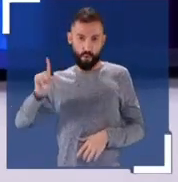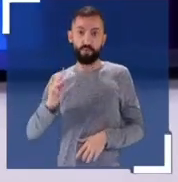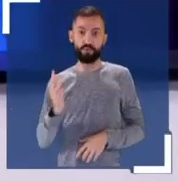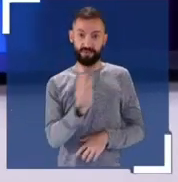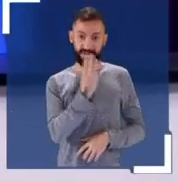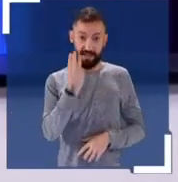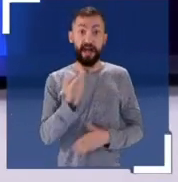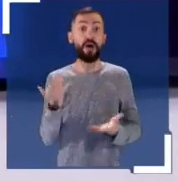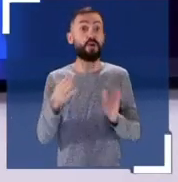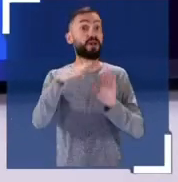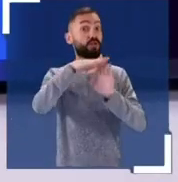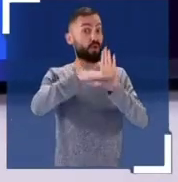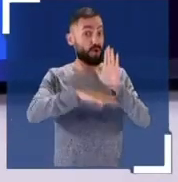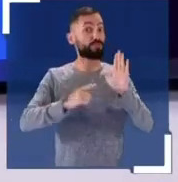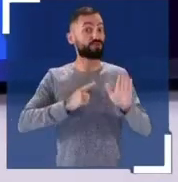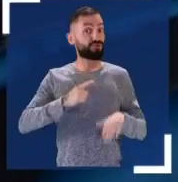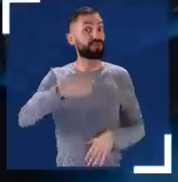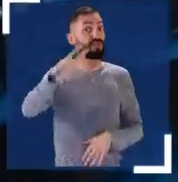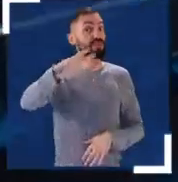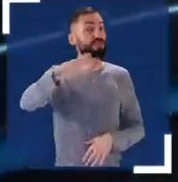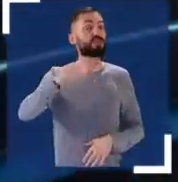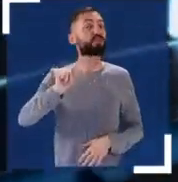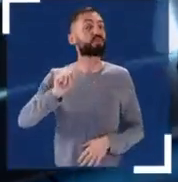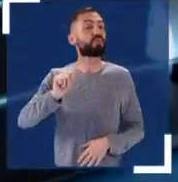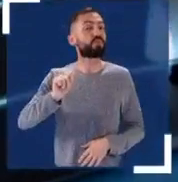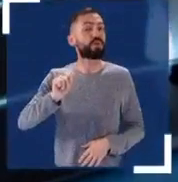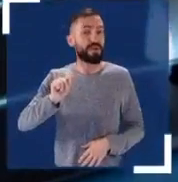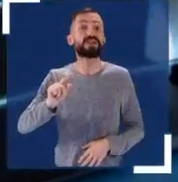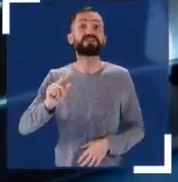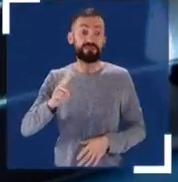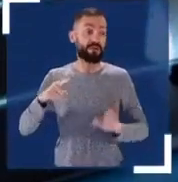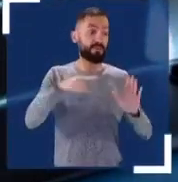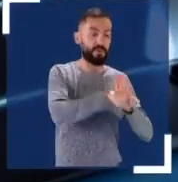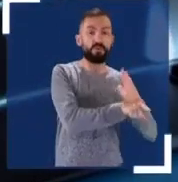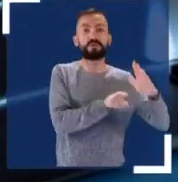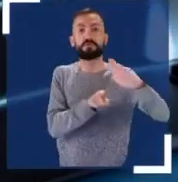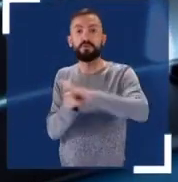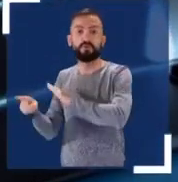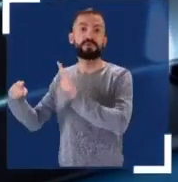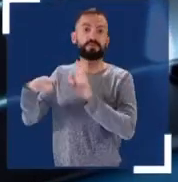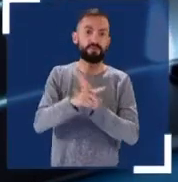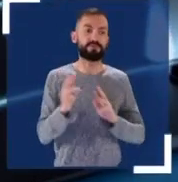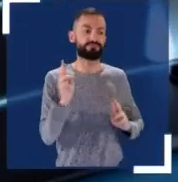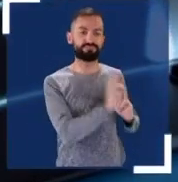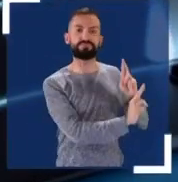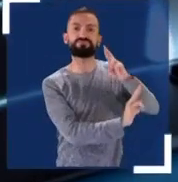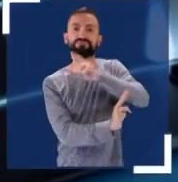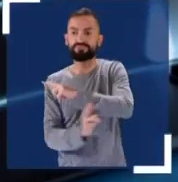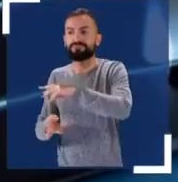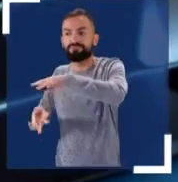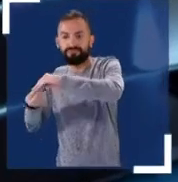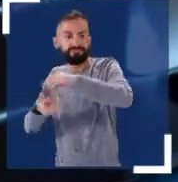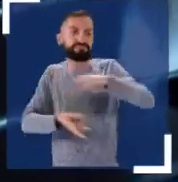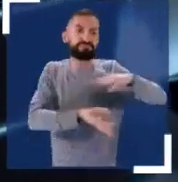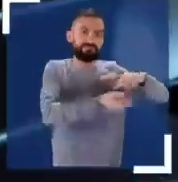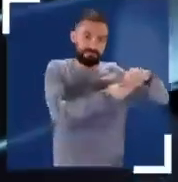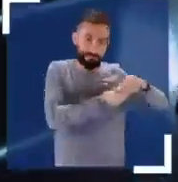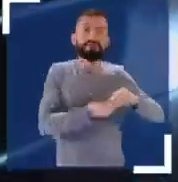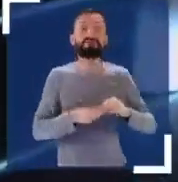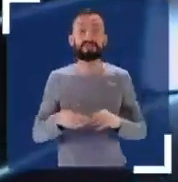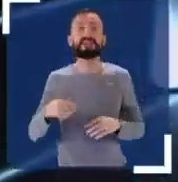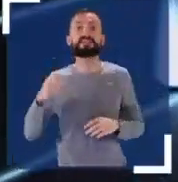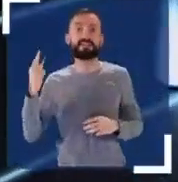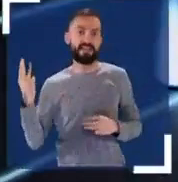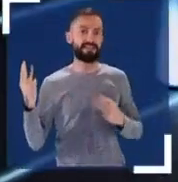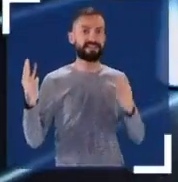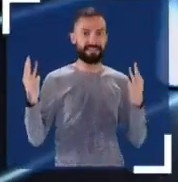do terceiro bloco. Serão 6 sequências de perguntas, respostas, réplicas e tréplicas, 3 para